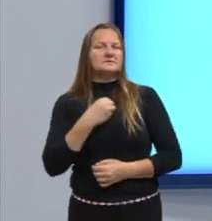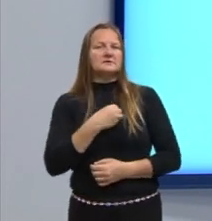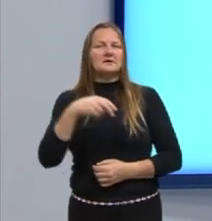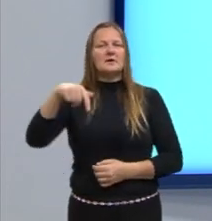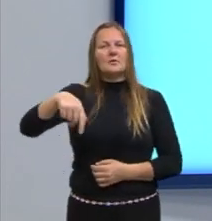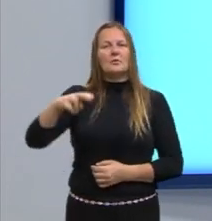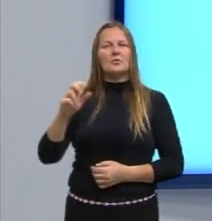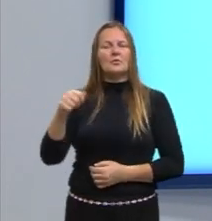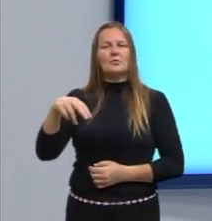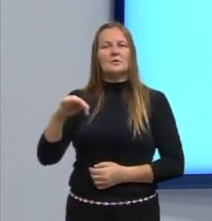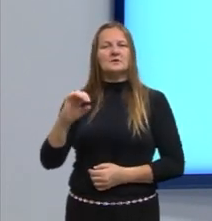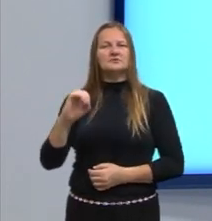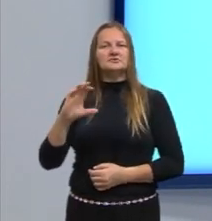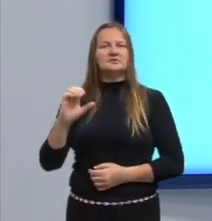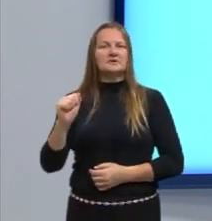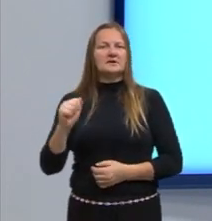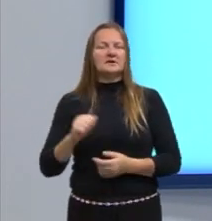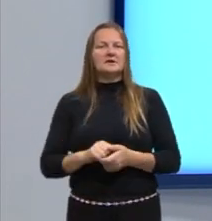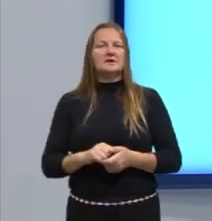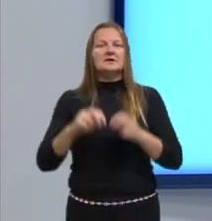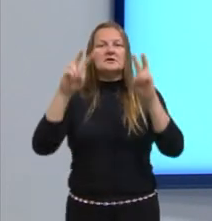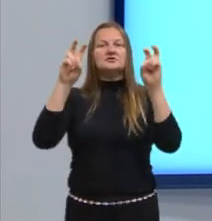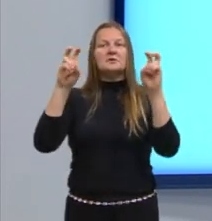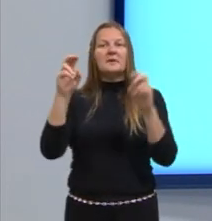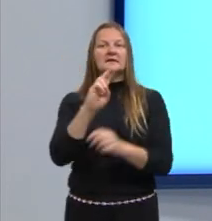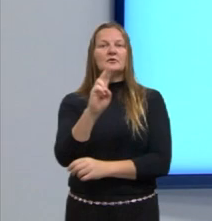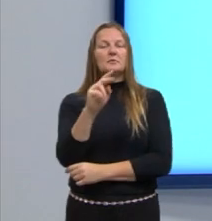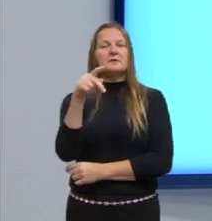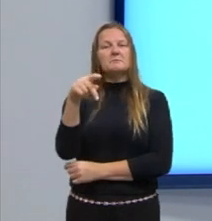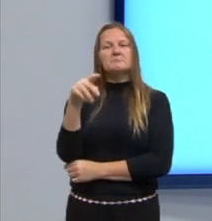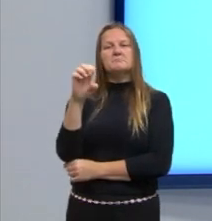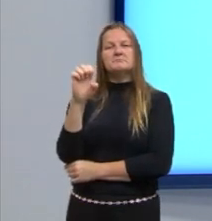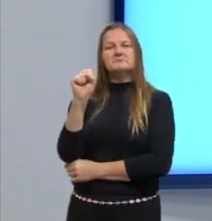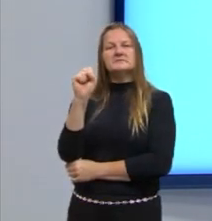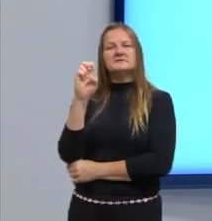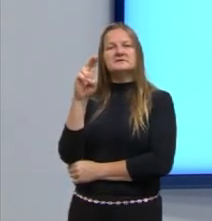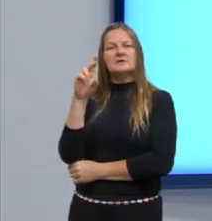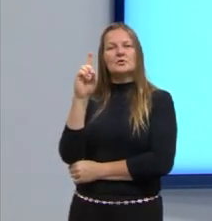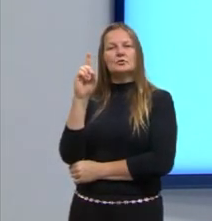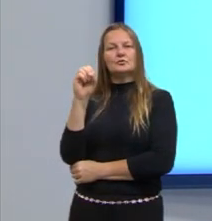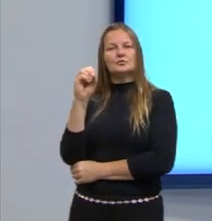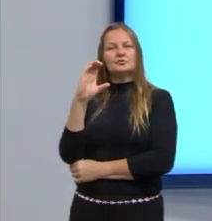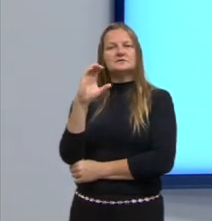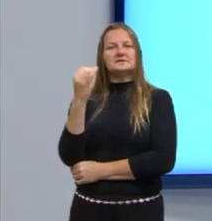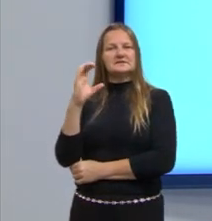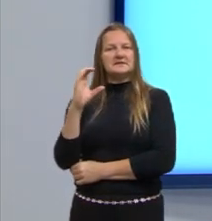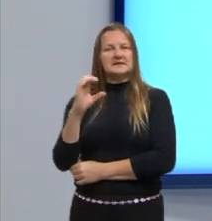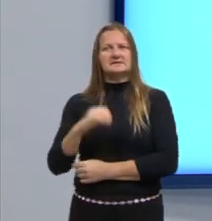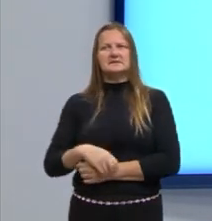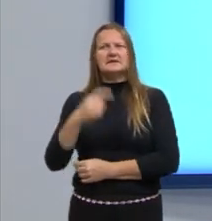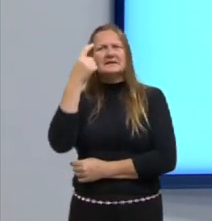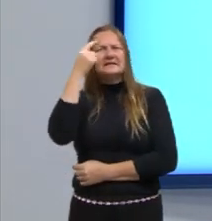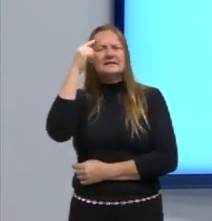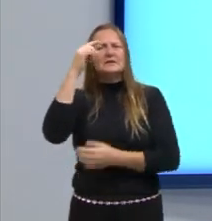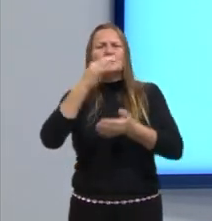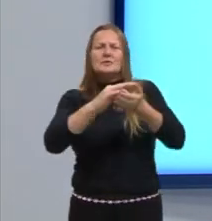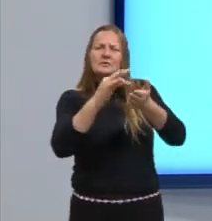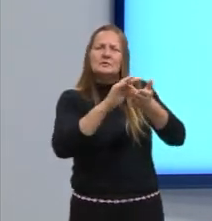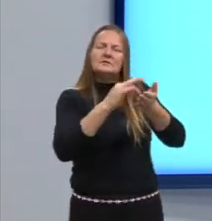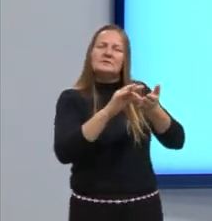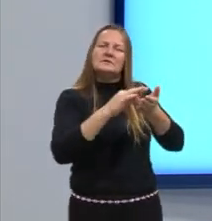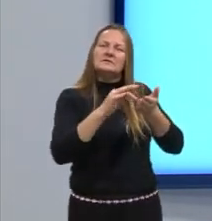são então elas são chamadas de pseudociência né são ideias então teorias